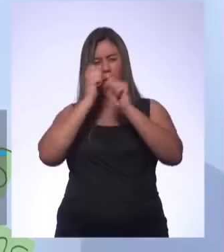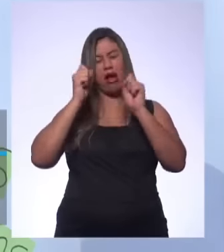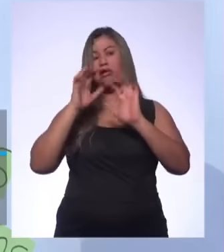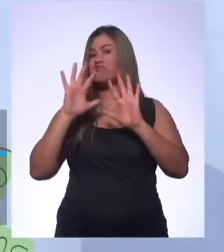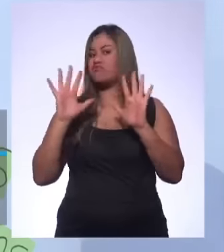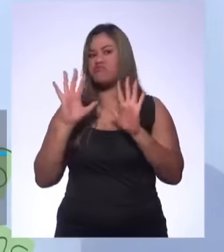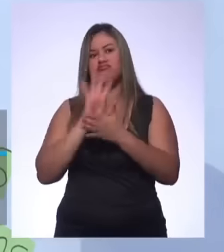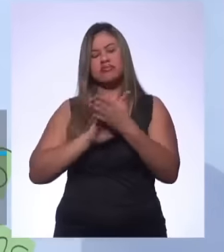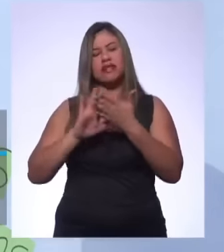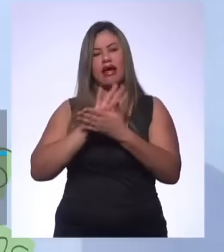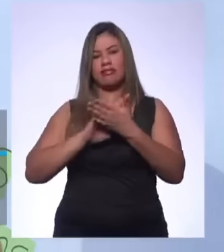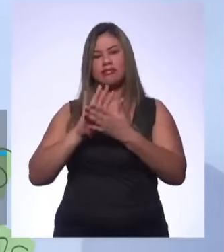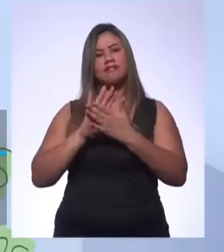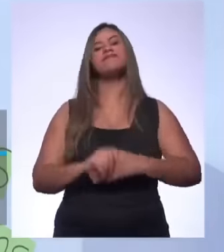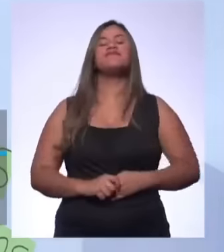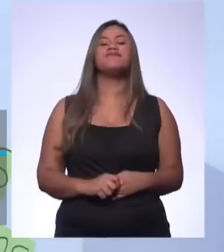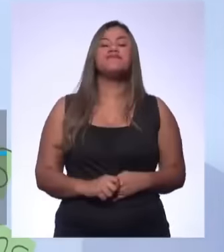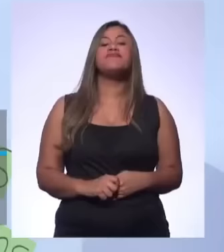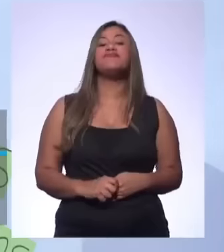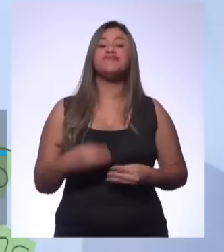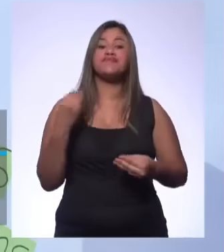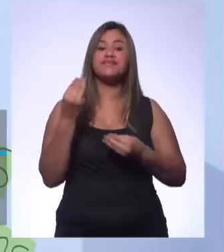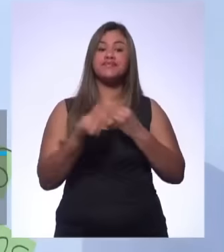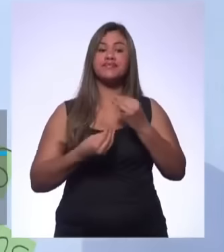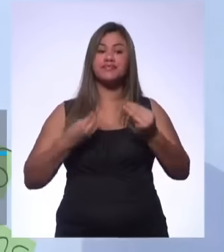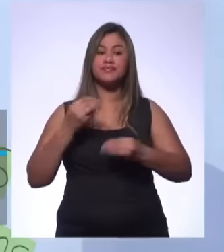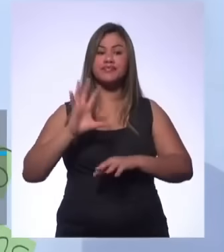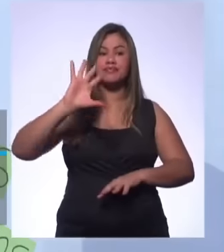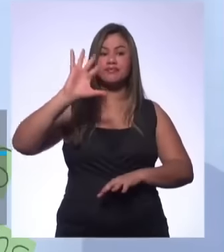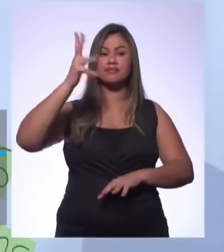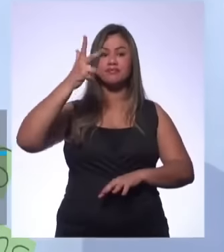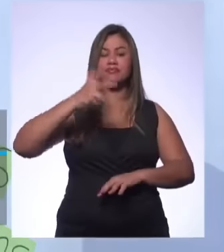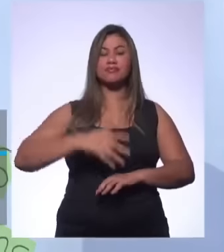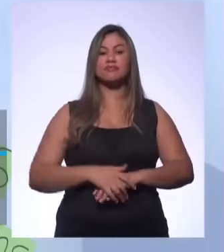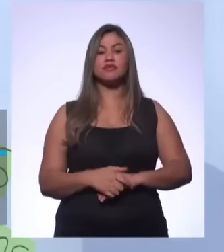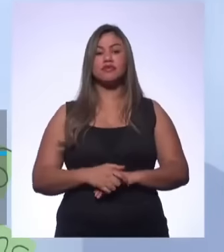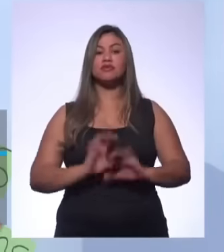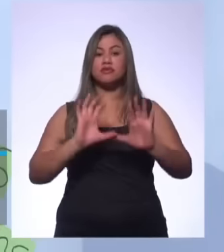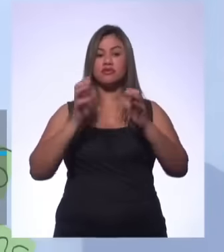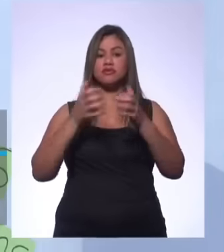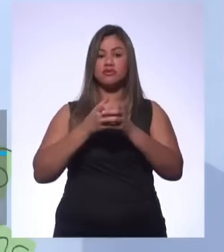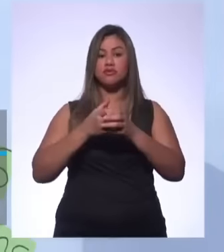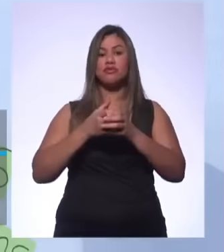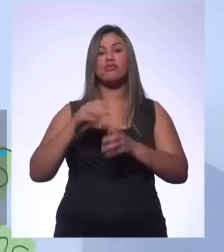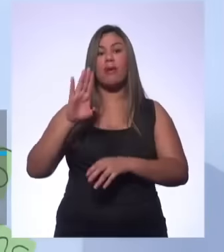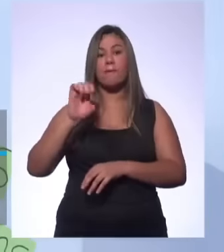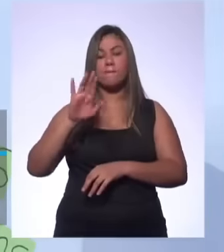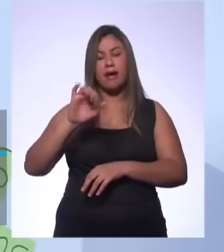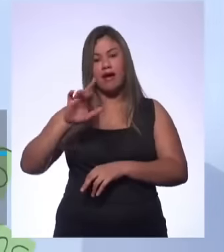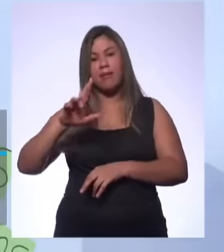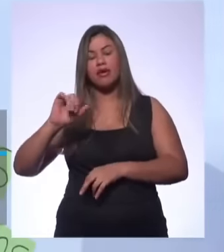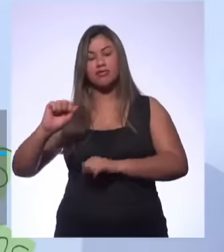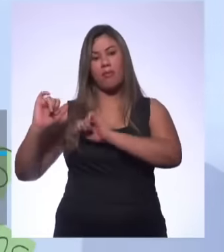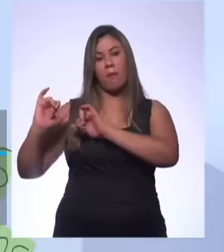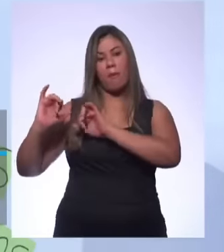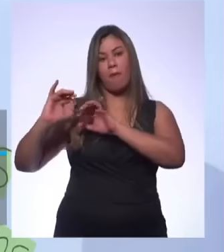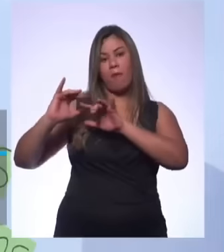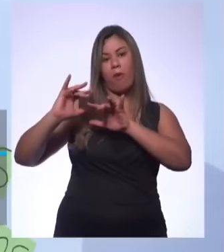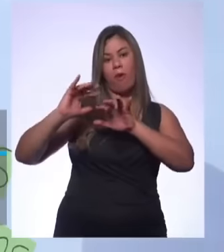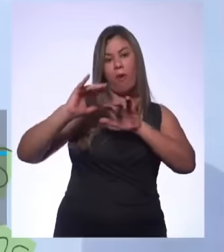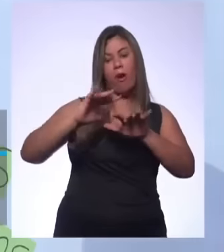forma bem pejorativa. Mas, o que aconteceu? Vamos lá. Esses bárbaros começaram a adentrar a parte